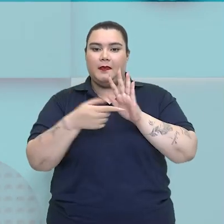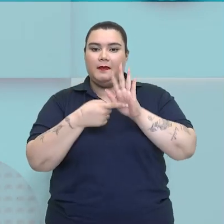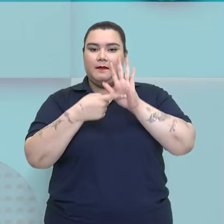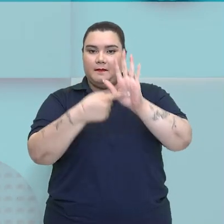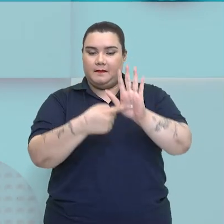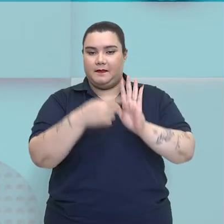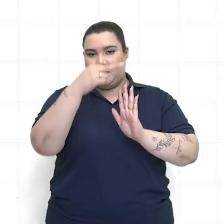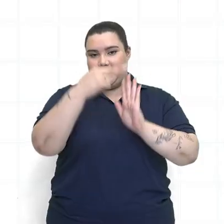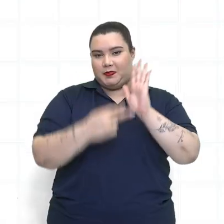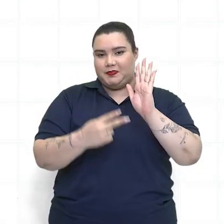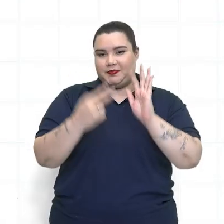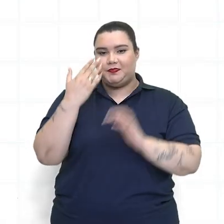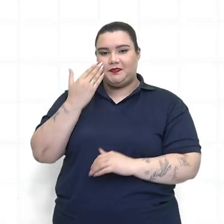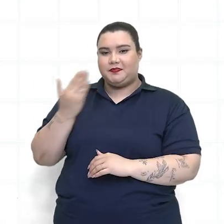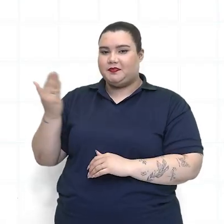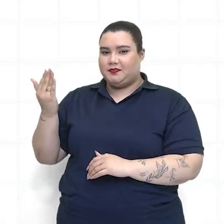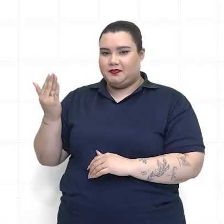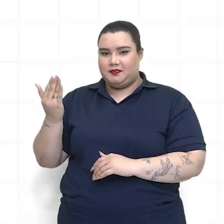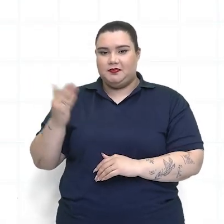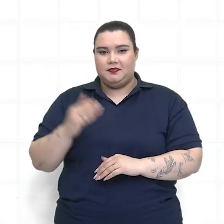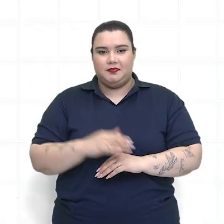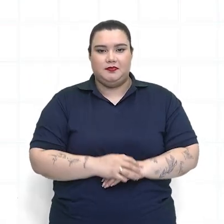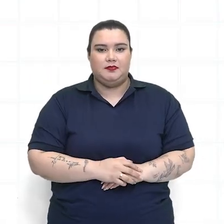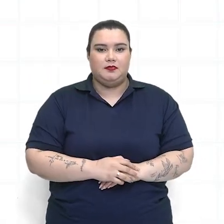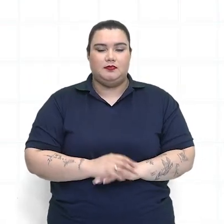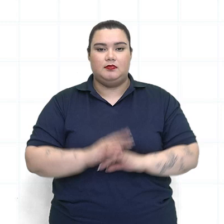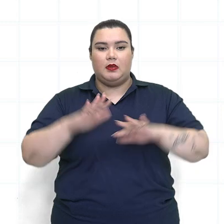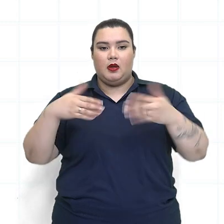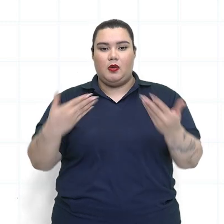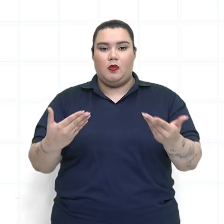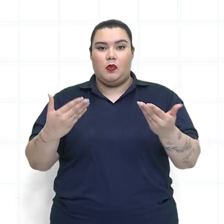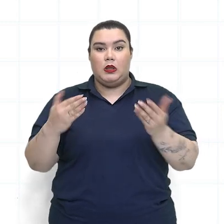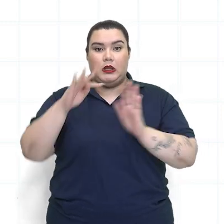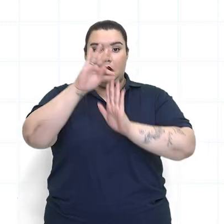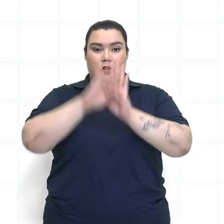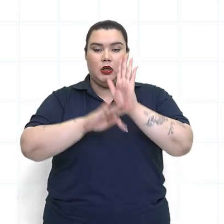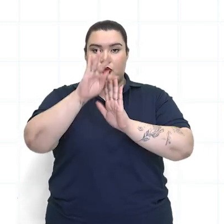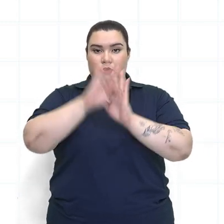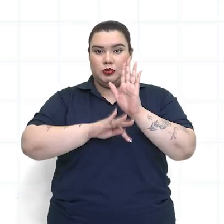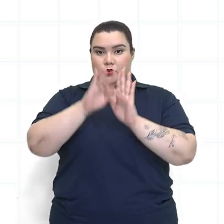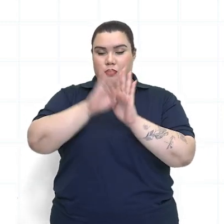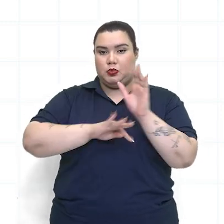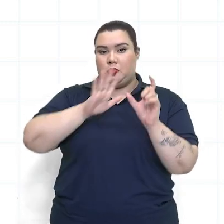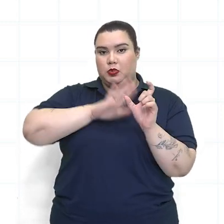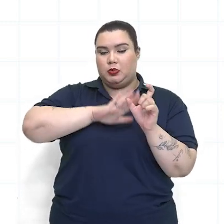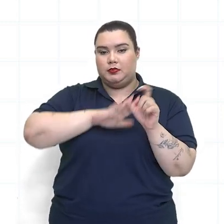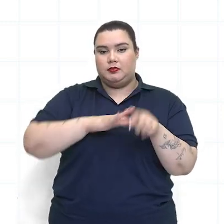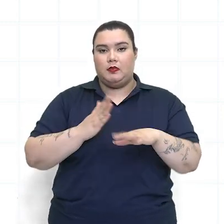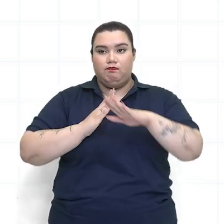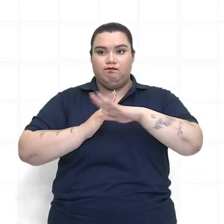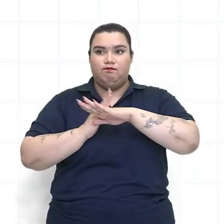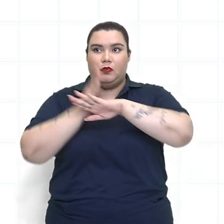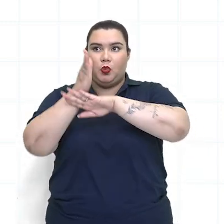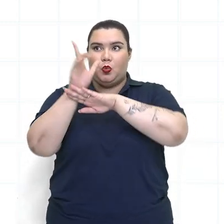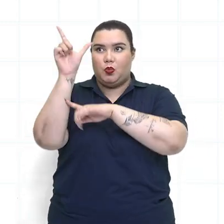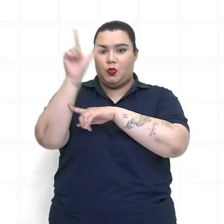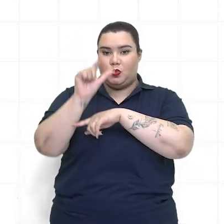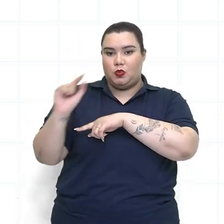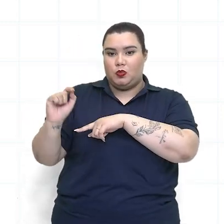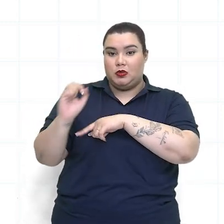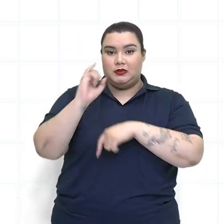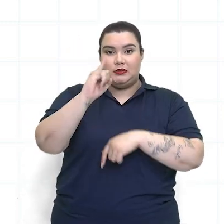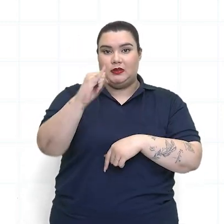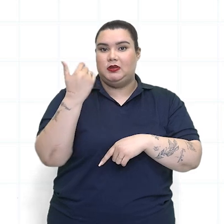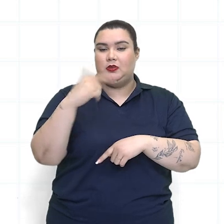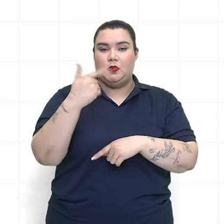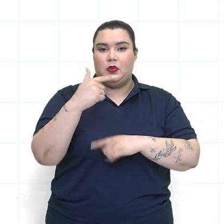para vocês. Vamos lá. Para ir à Lua. Enquanto não tem foguetes, para ir